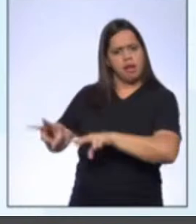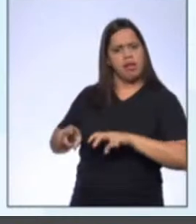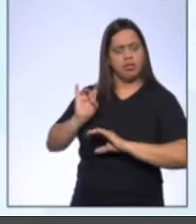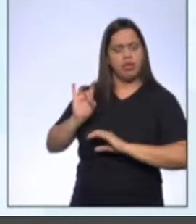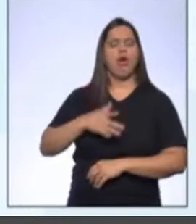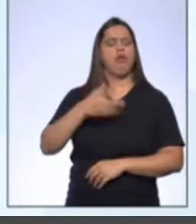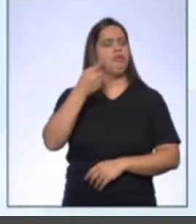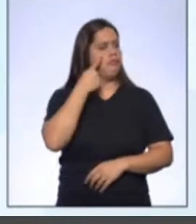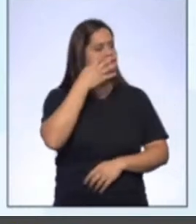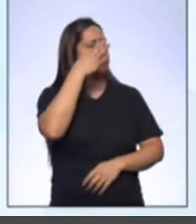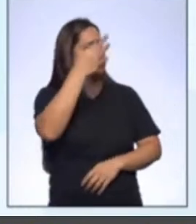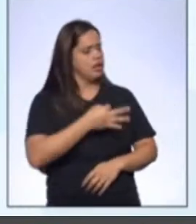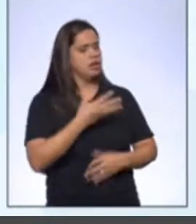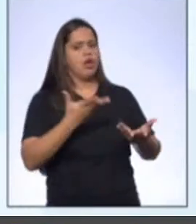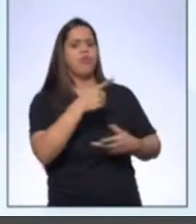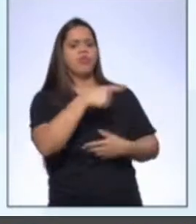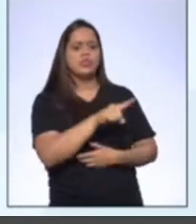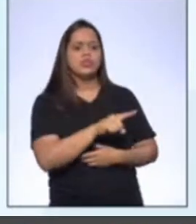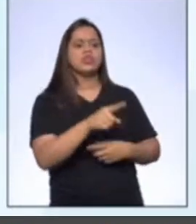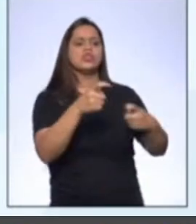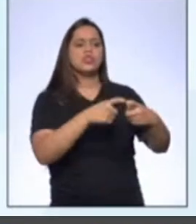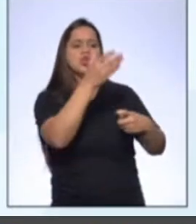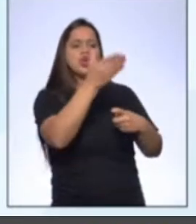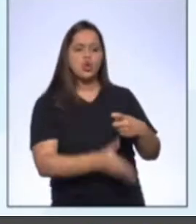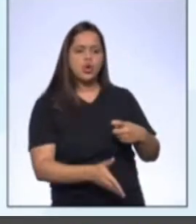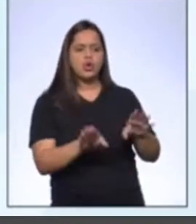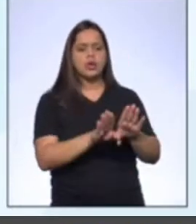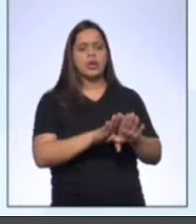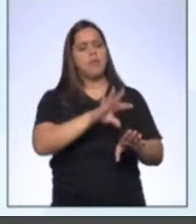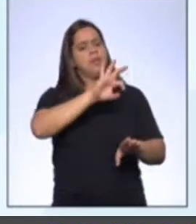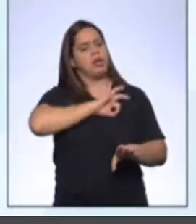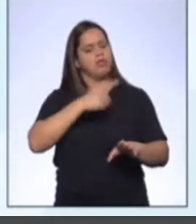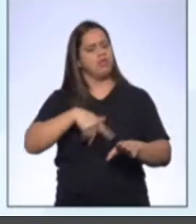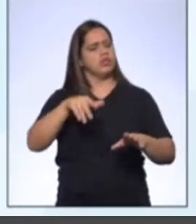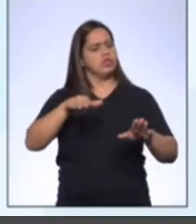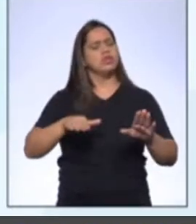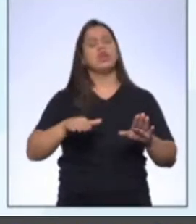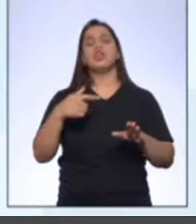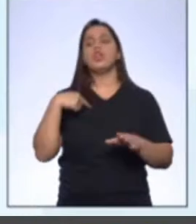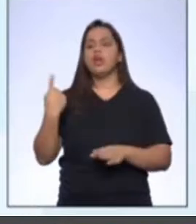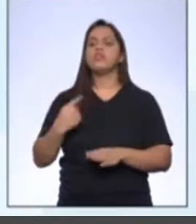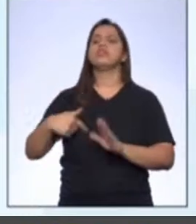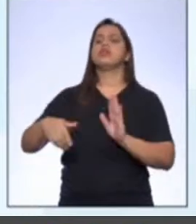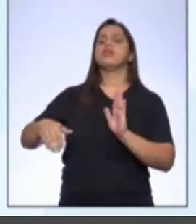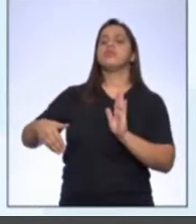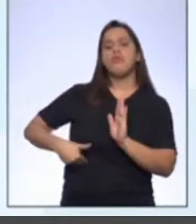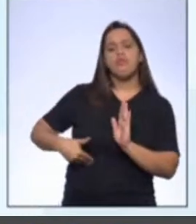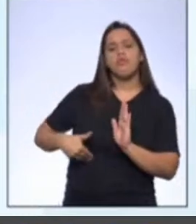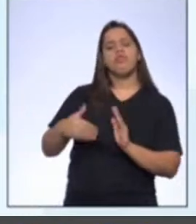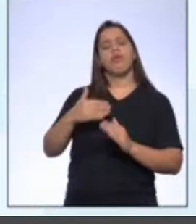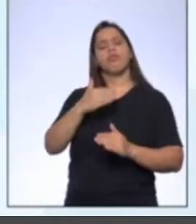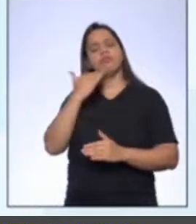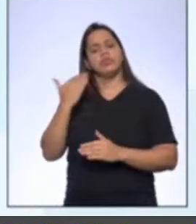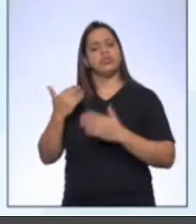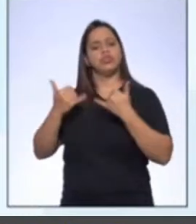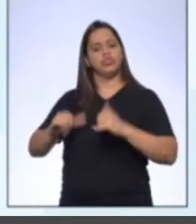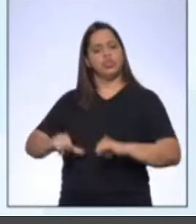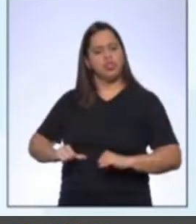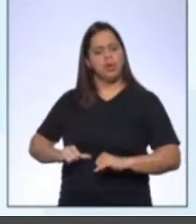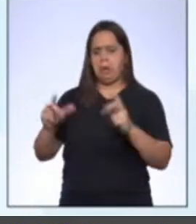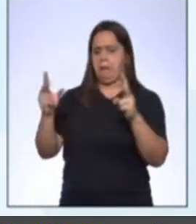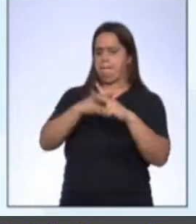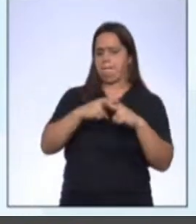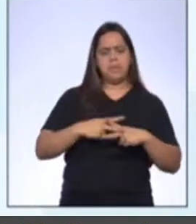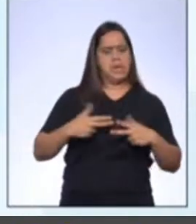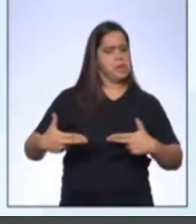dizendo. Seu doutor, seu coroné. De fome estão padecendo meus filhos e minha mulher. Sem briga, questão nem guerra.